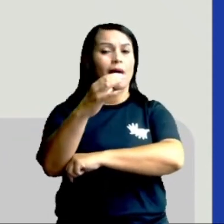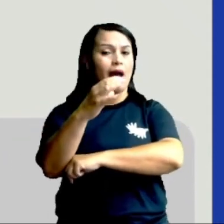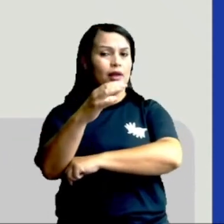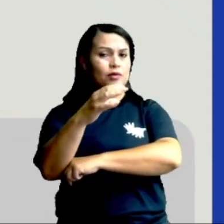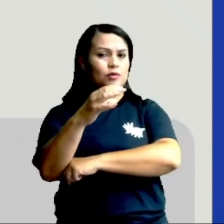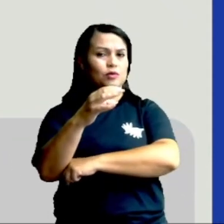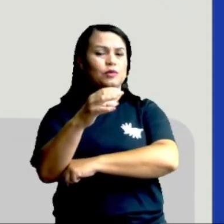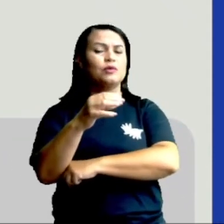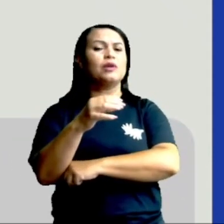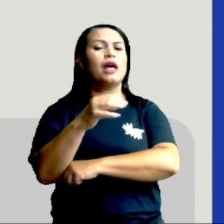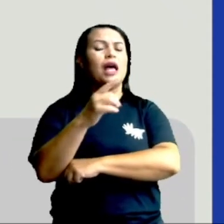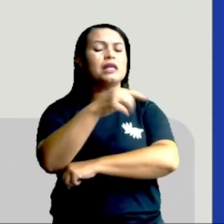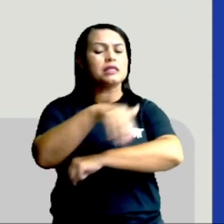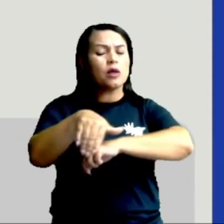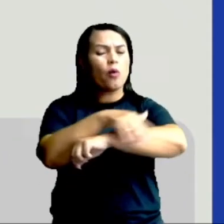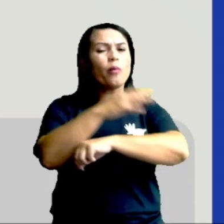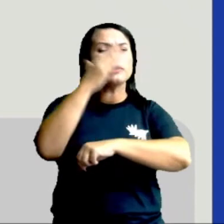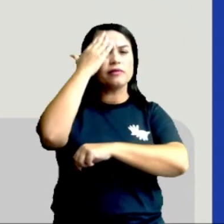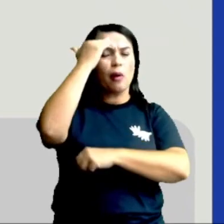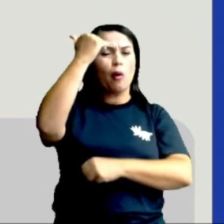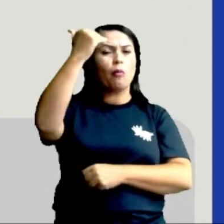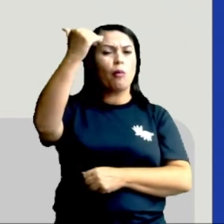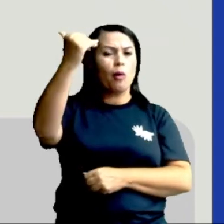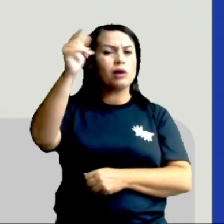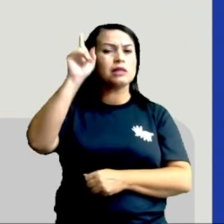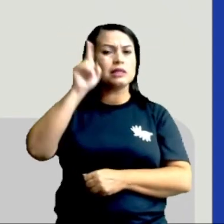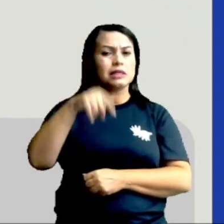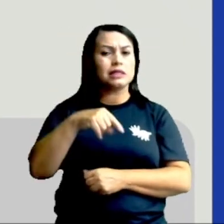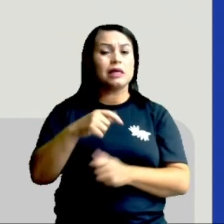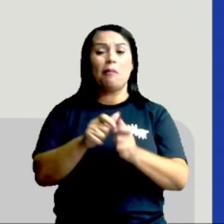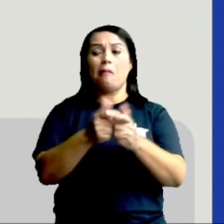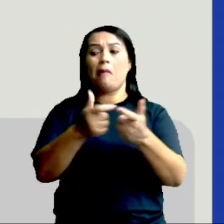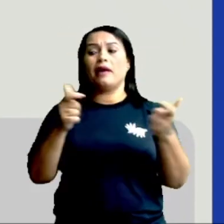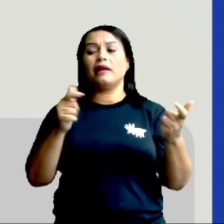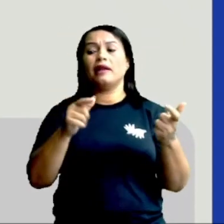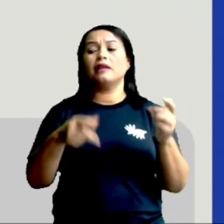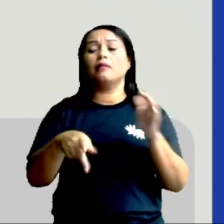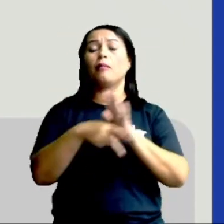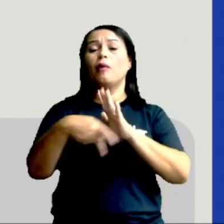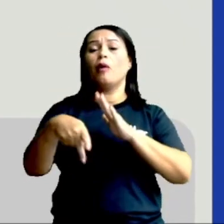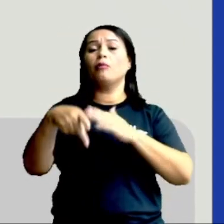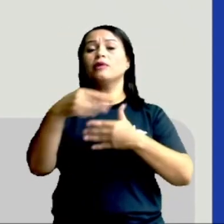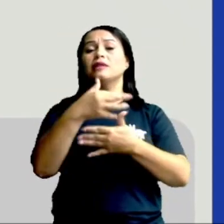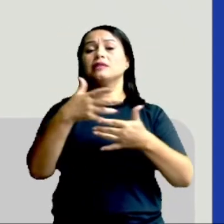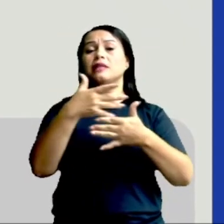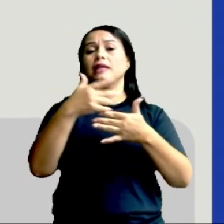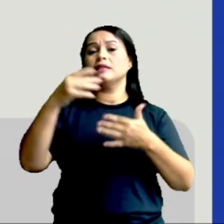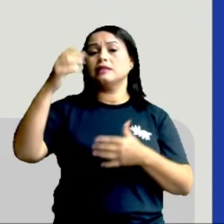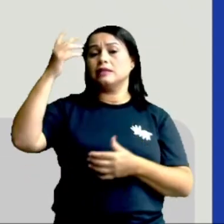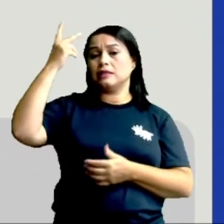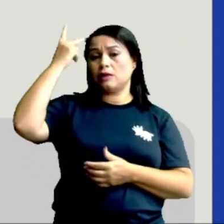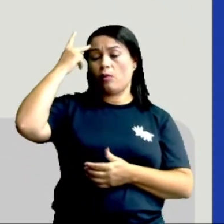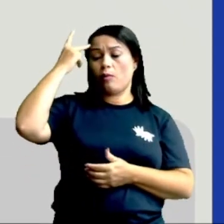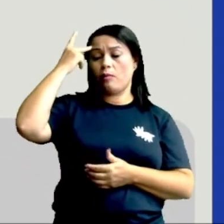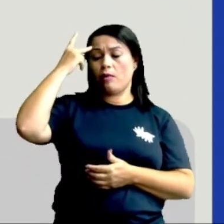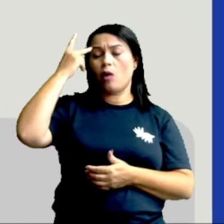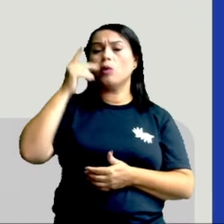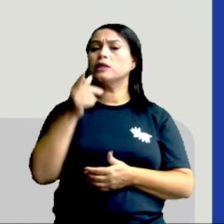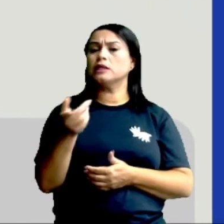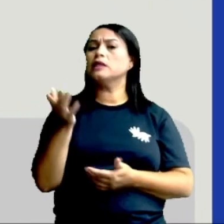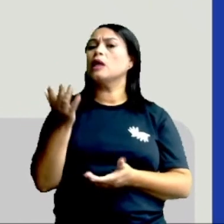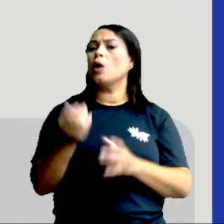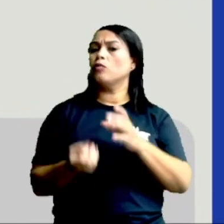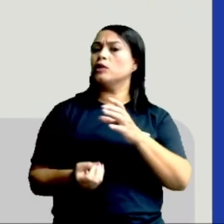ruas, lá uma rua muito famosa, que é um comércio imenso lá em São Paulo. Então foi dado a origem a partir